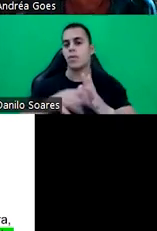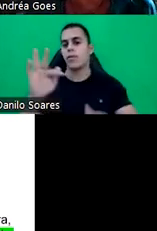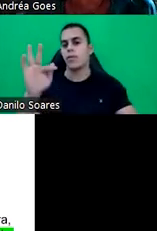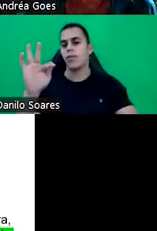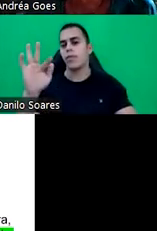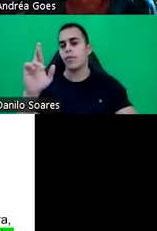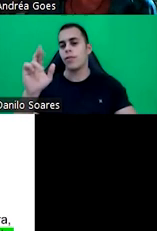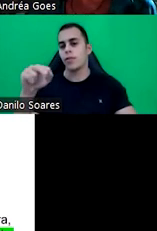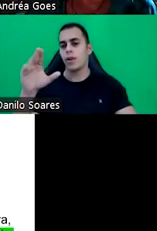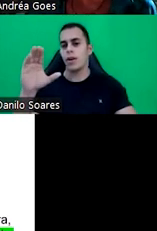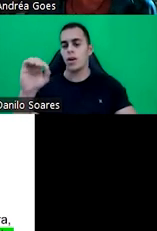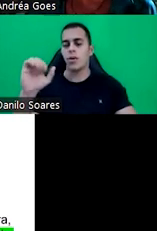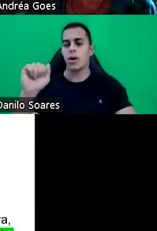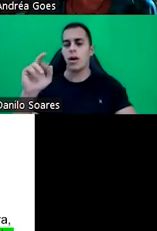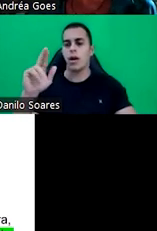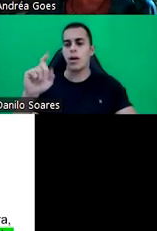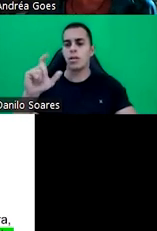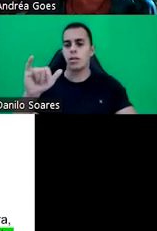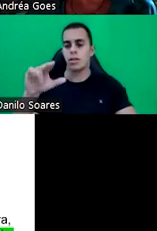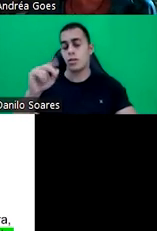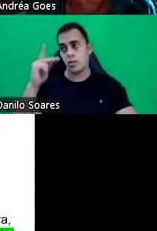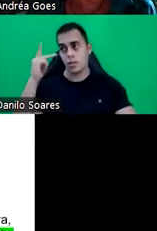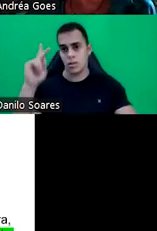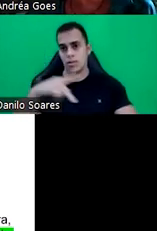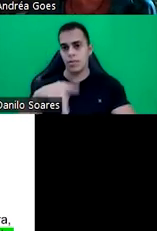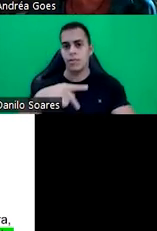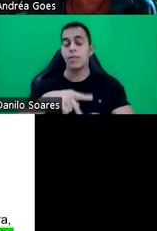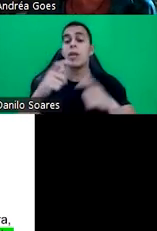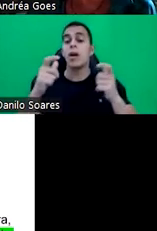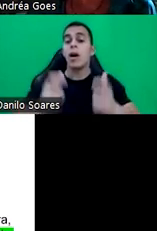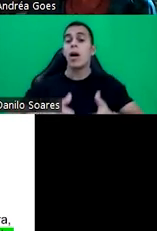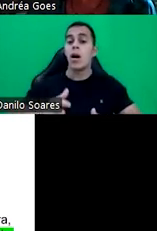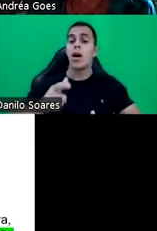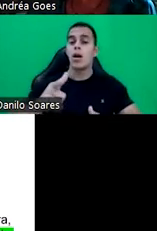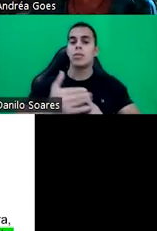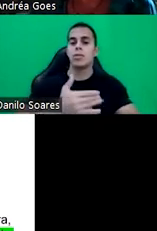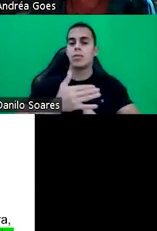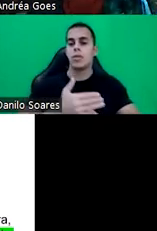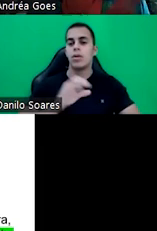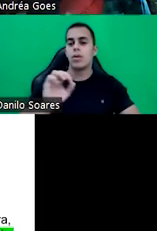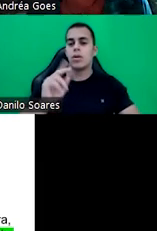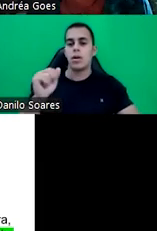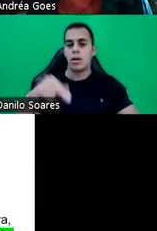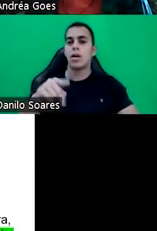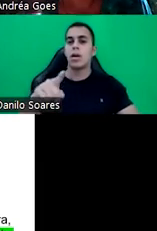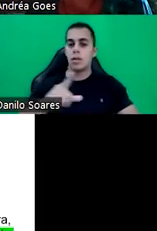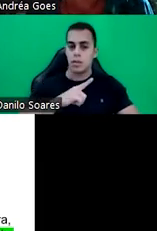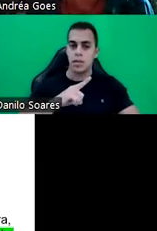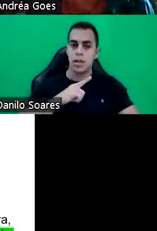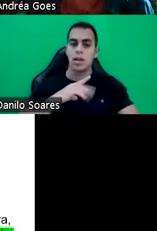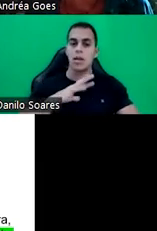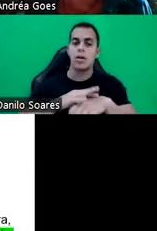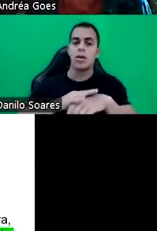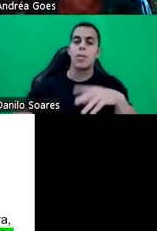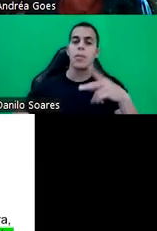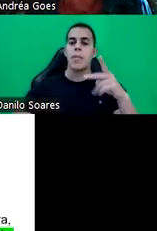Argélia, e a história se passa aqui, na cidade de Oran, que é o norte da Argélia, onde a peste assola essa